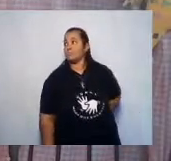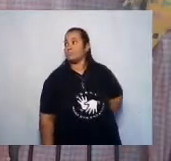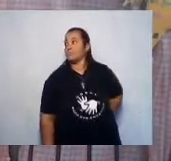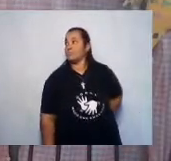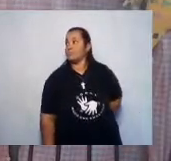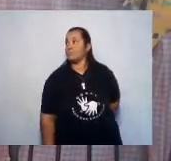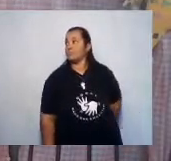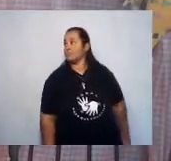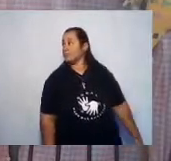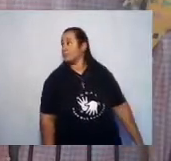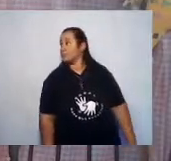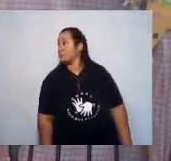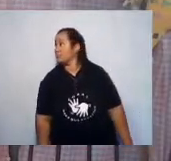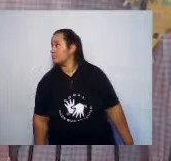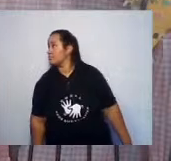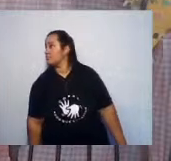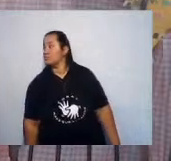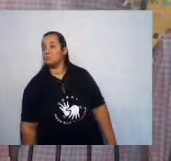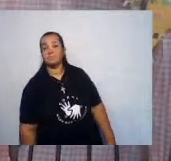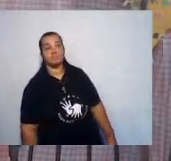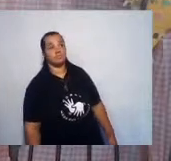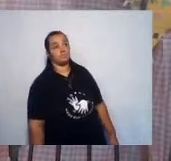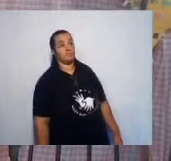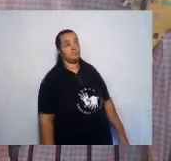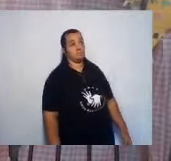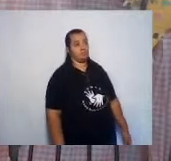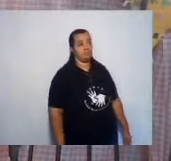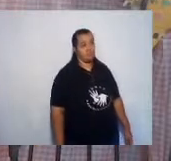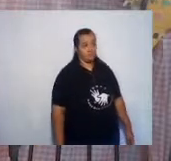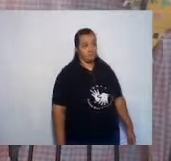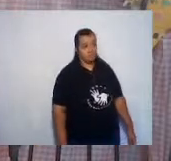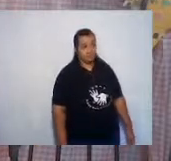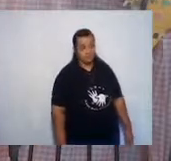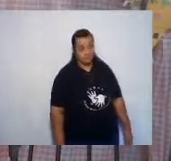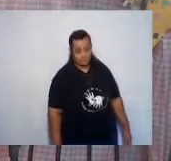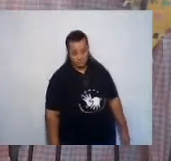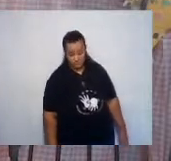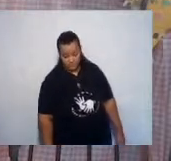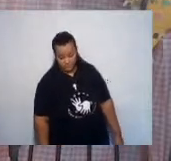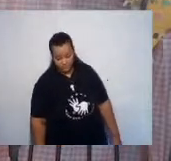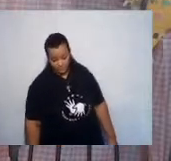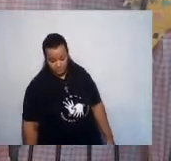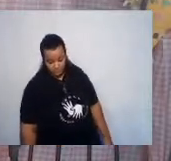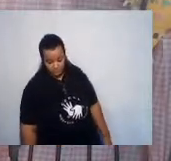tá curtindo, tá mandando mensagem aqui. Vamos lá, pessoal. Continue participando com a gente.